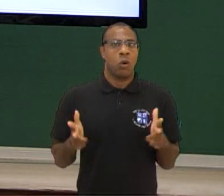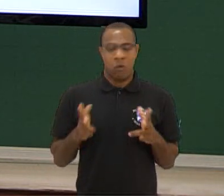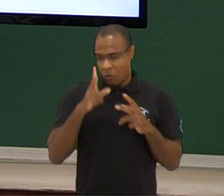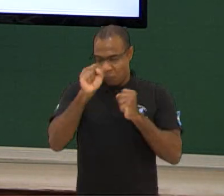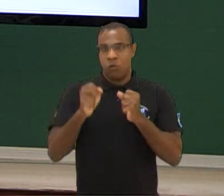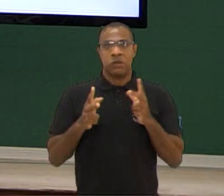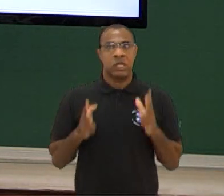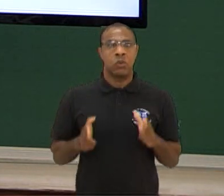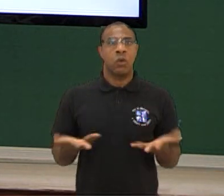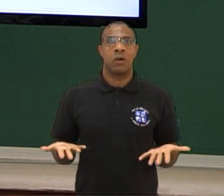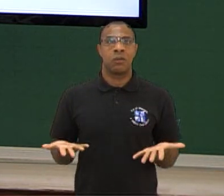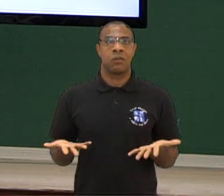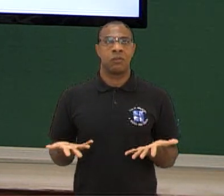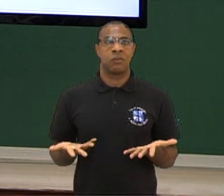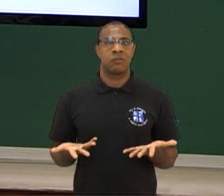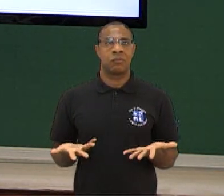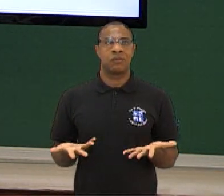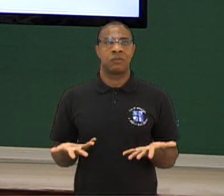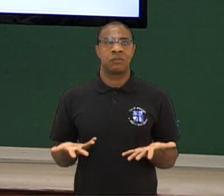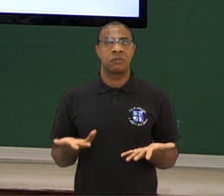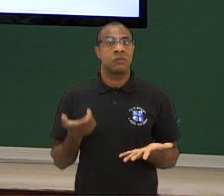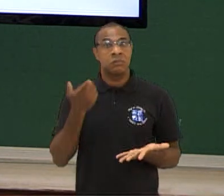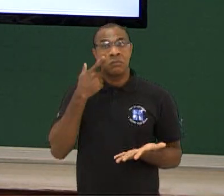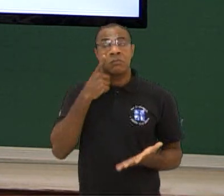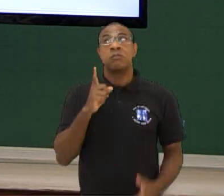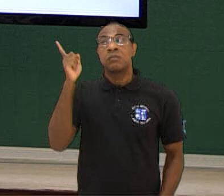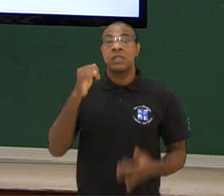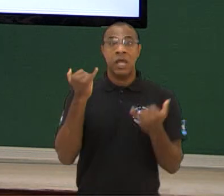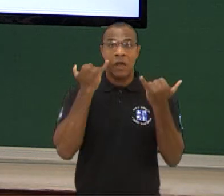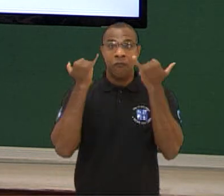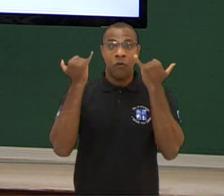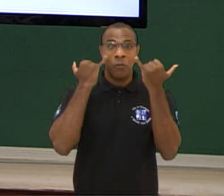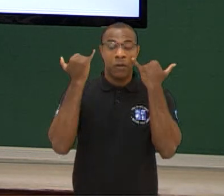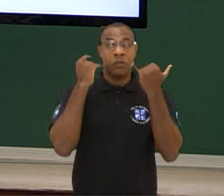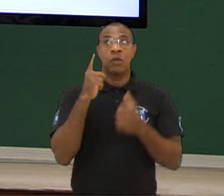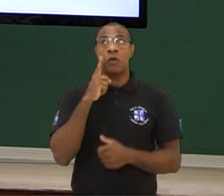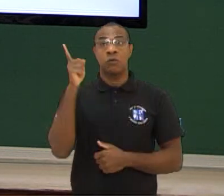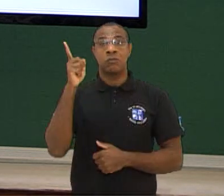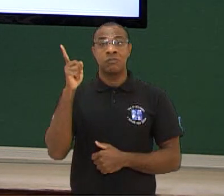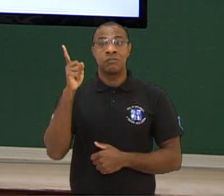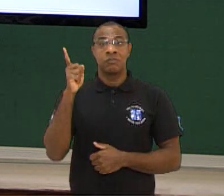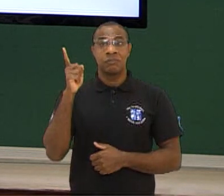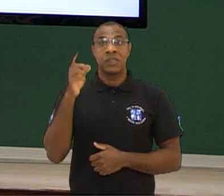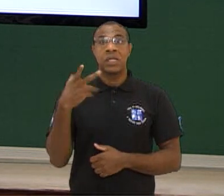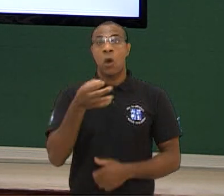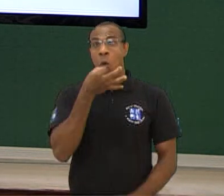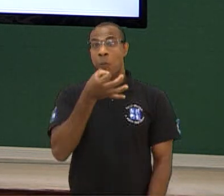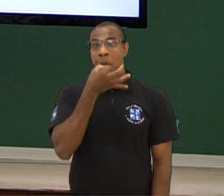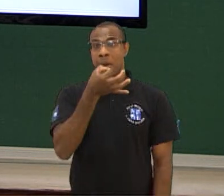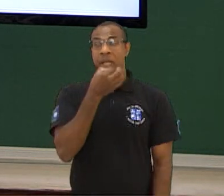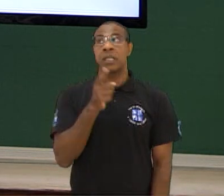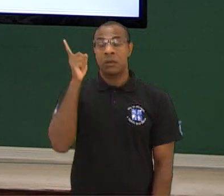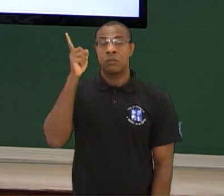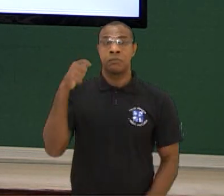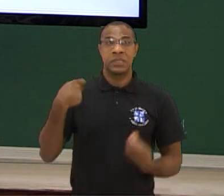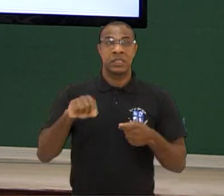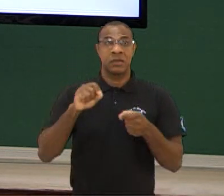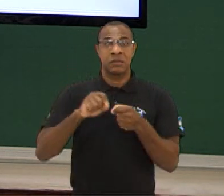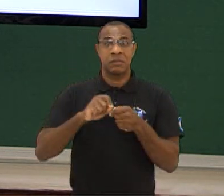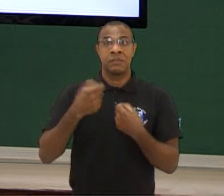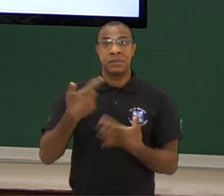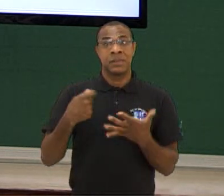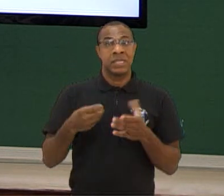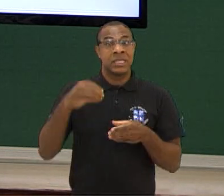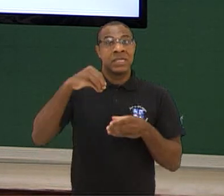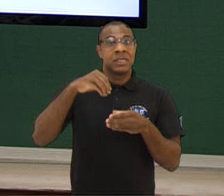Eu quero que você julgue essa afirmação, mas esse julgamento, né, ele deve ser feito em cima de uma